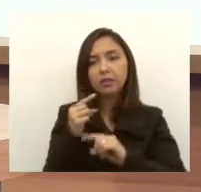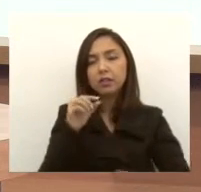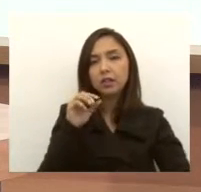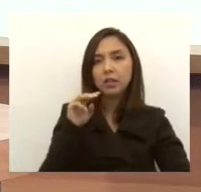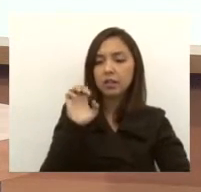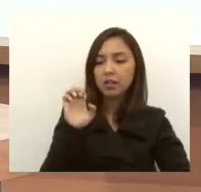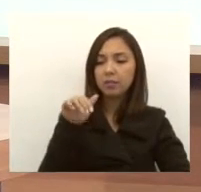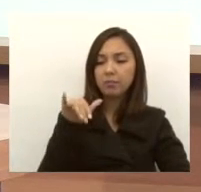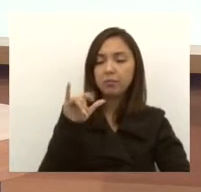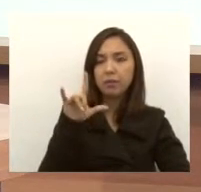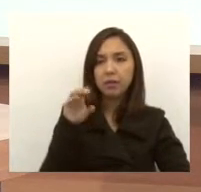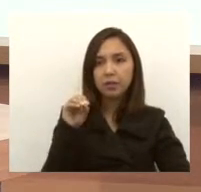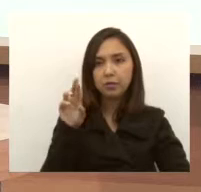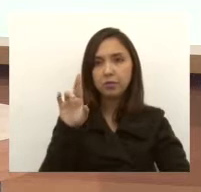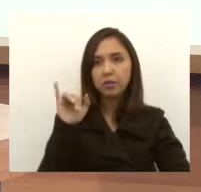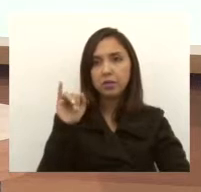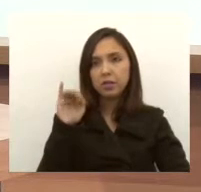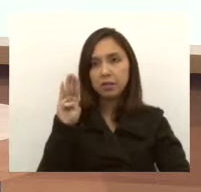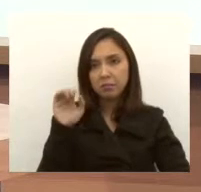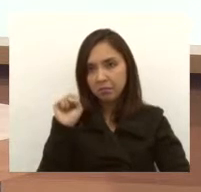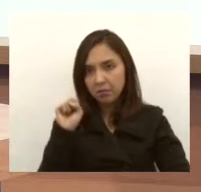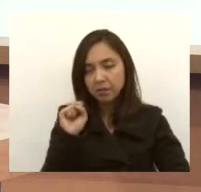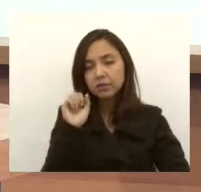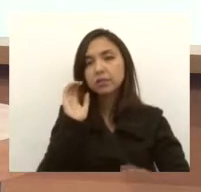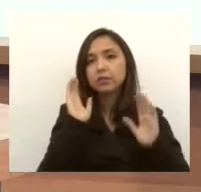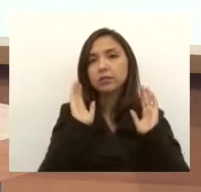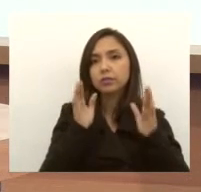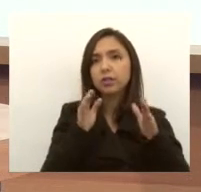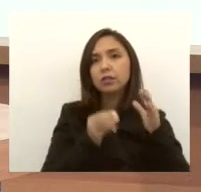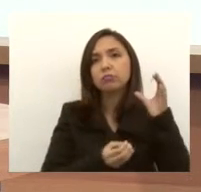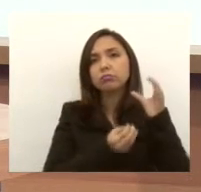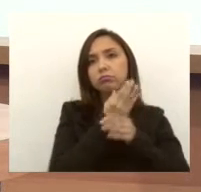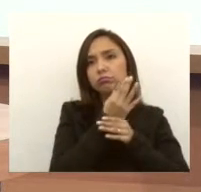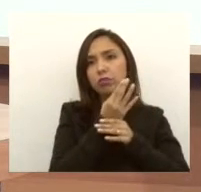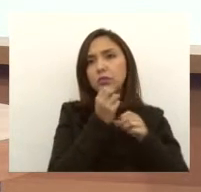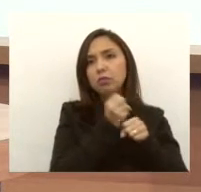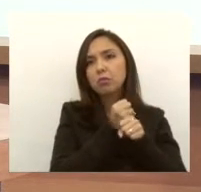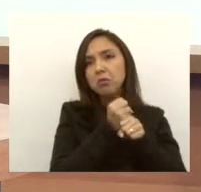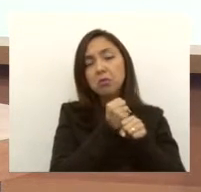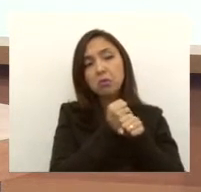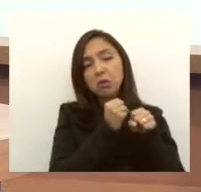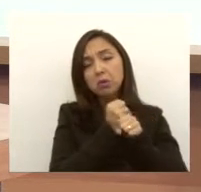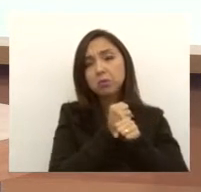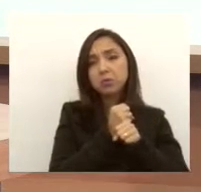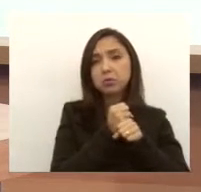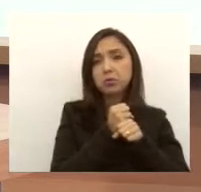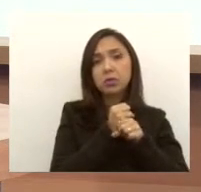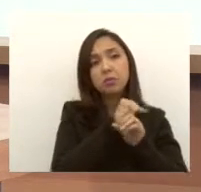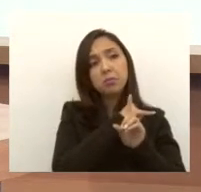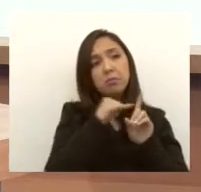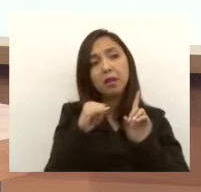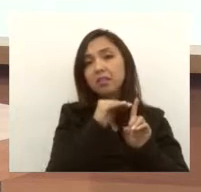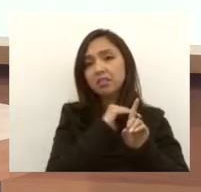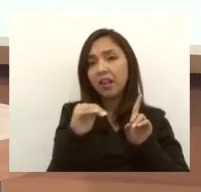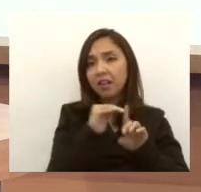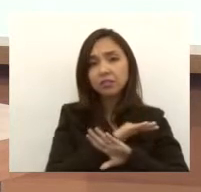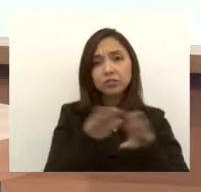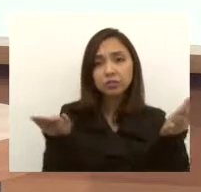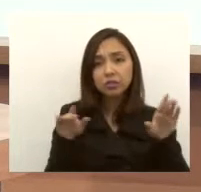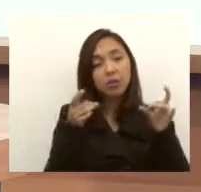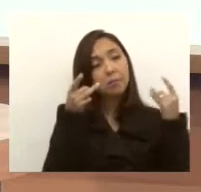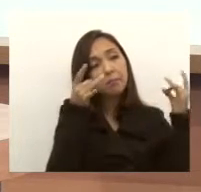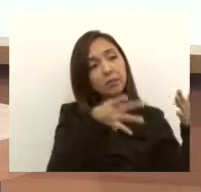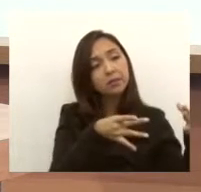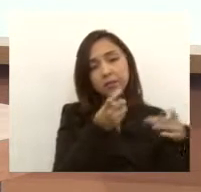Jardim Vila Galvão, que foi construído pela metade, largado lá pela